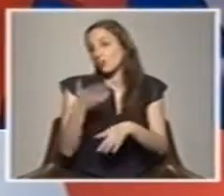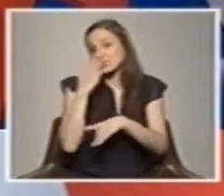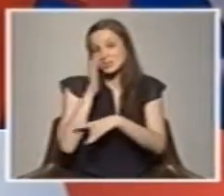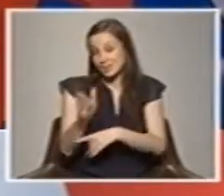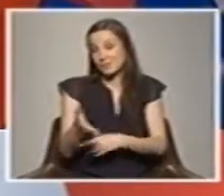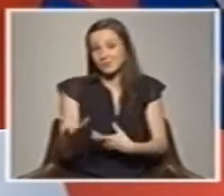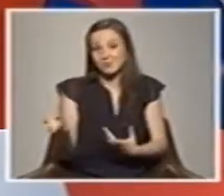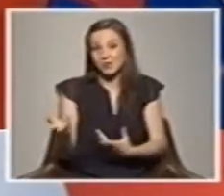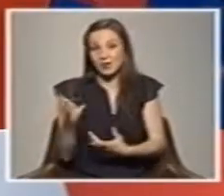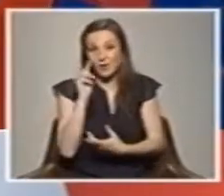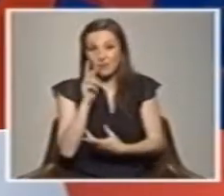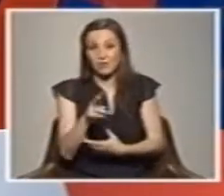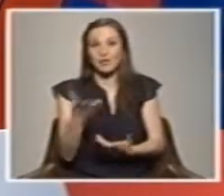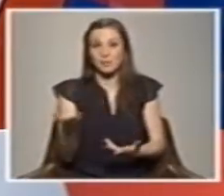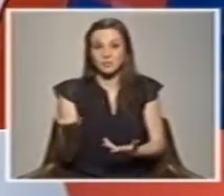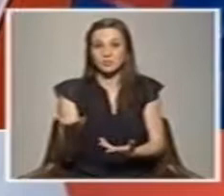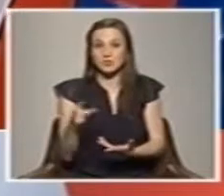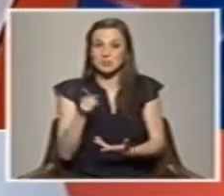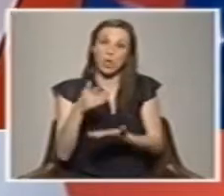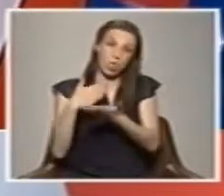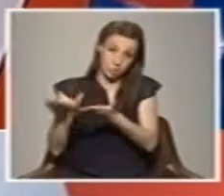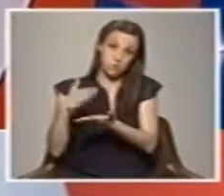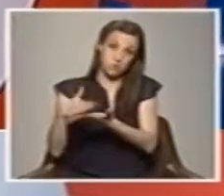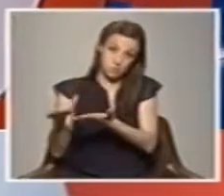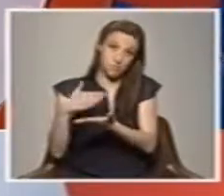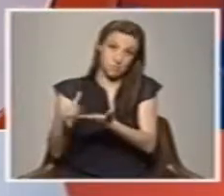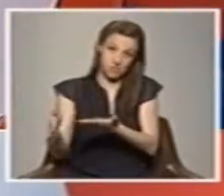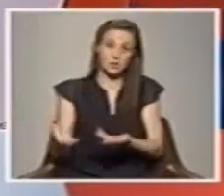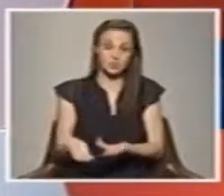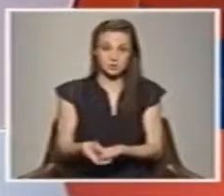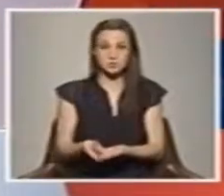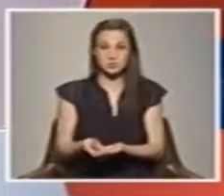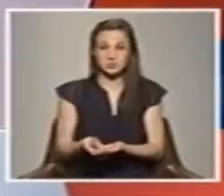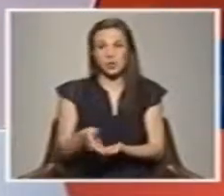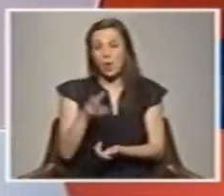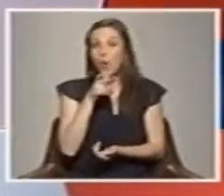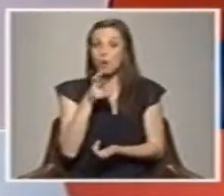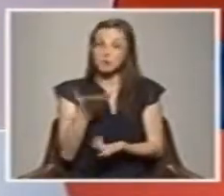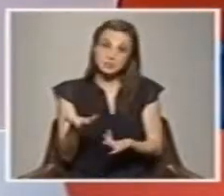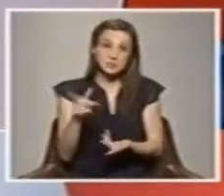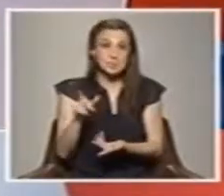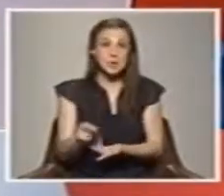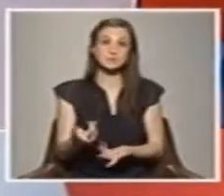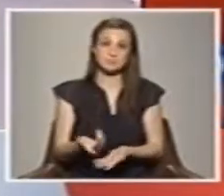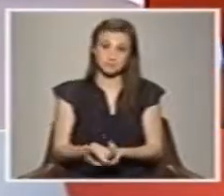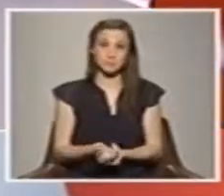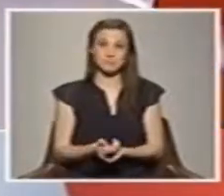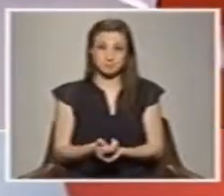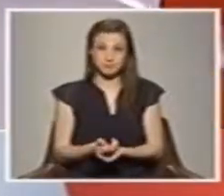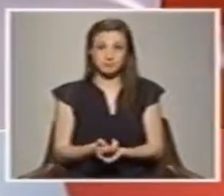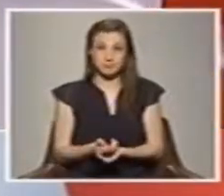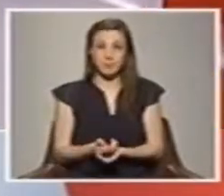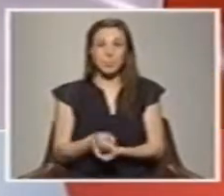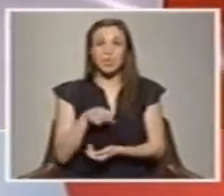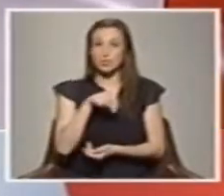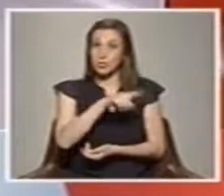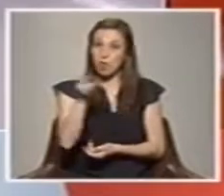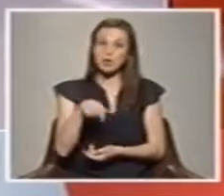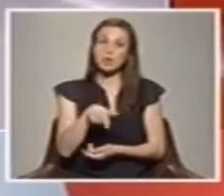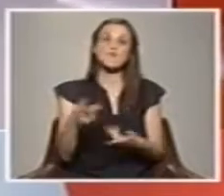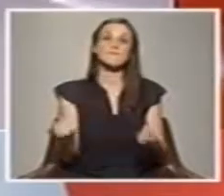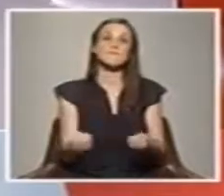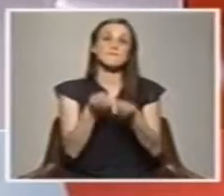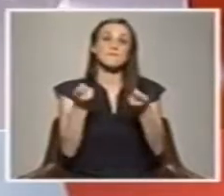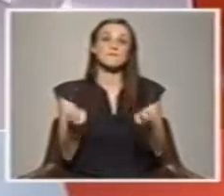nós operamos, nós gera desperdício, é terrível também. Portanto, nós estamos aqui para promover, por um lado,